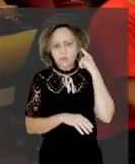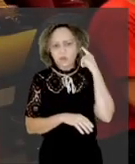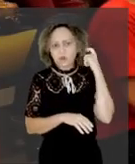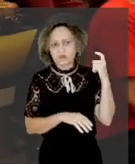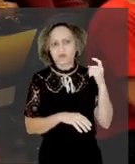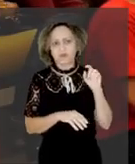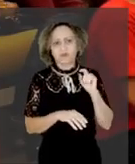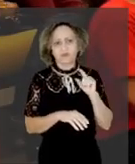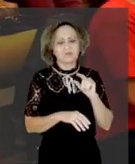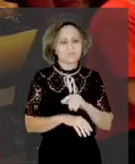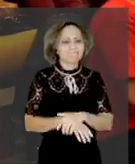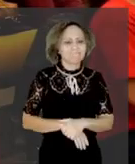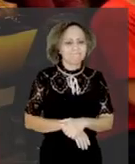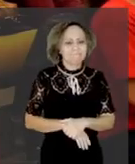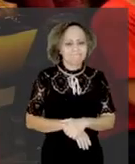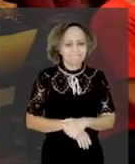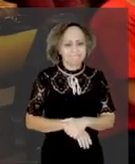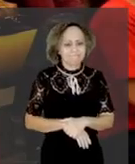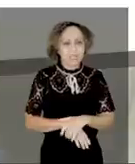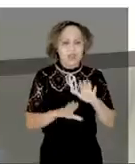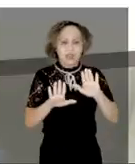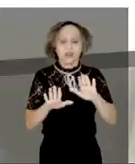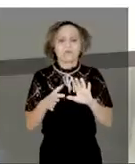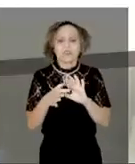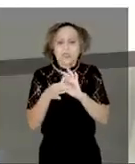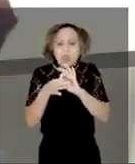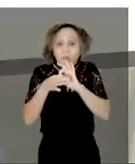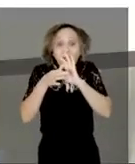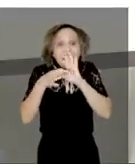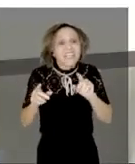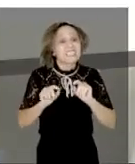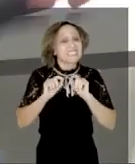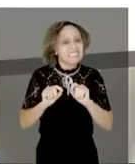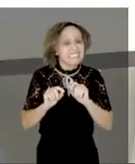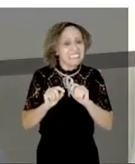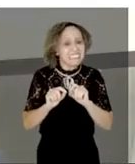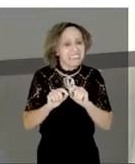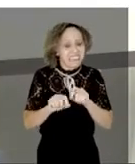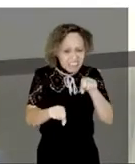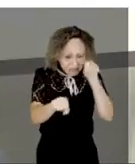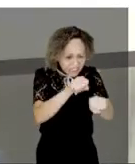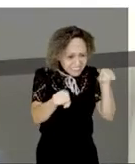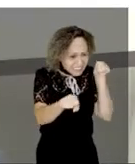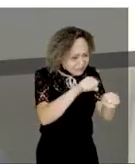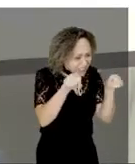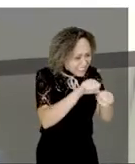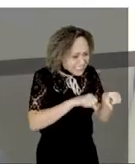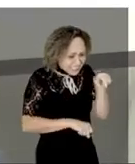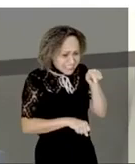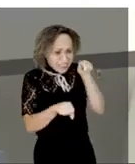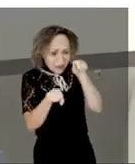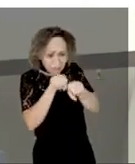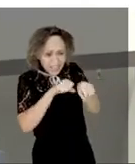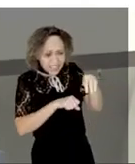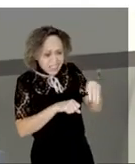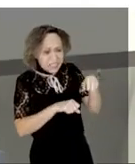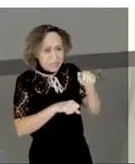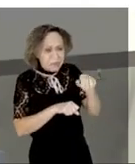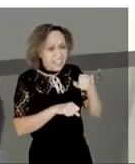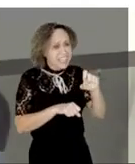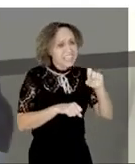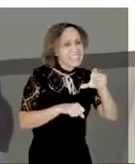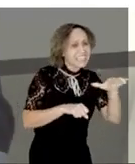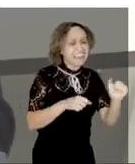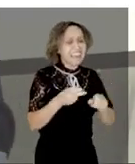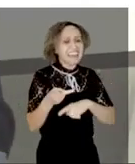democracia despejar as famílias do acampamento do MST. Marielle vive.